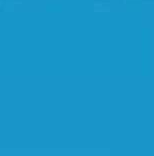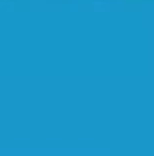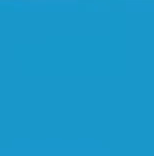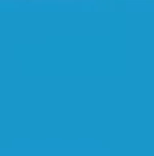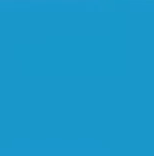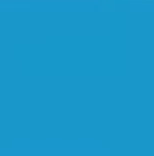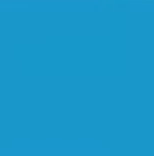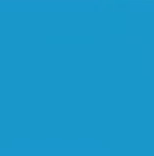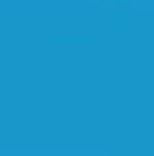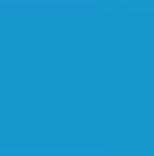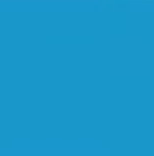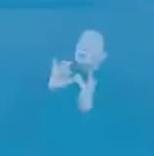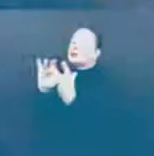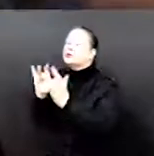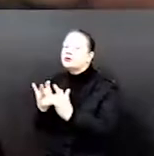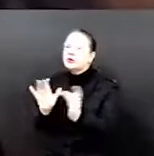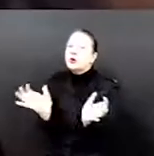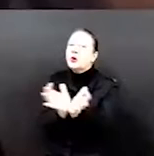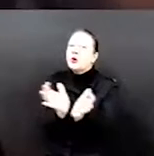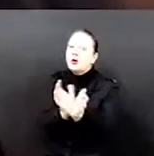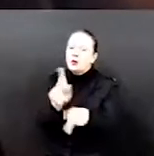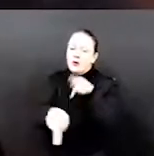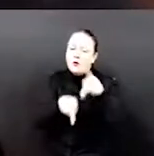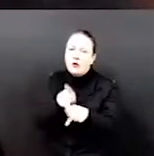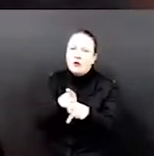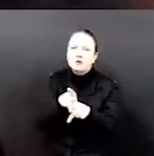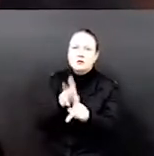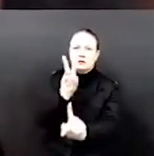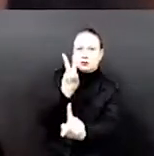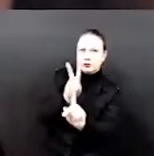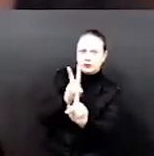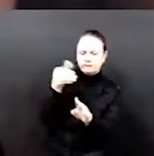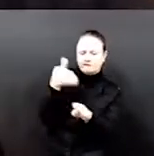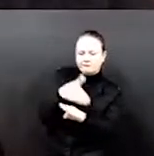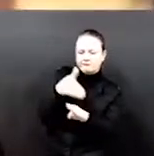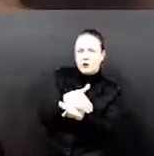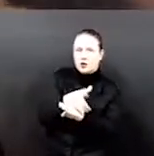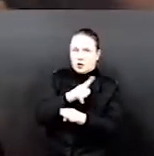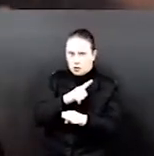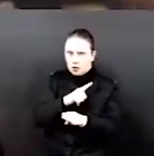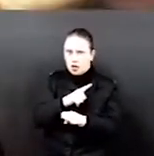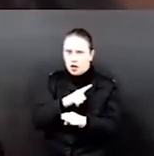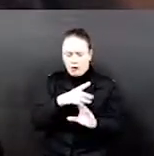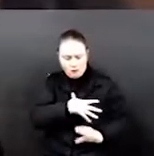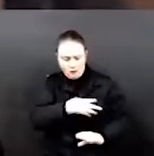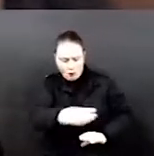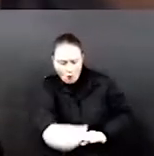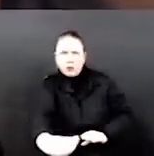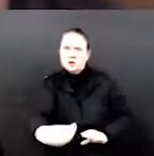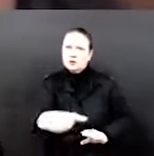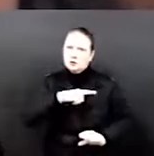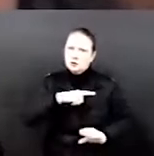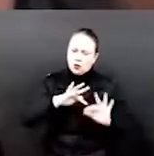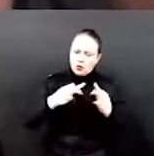tinha alguma relação, né, algum... Você é pai de algum povo indígena, né? E a gente ouviu tua resposta, e daí eu comentei,